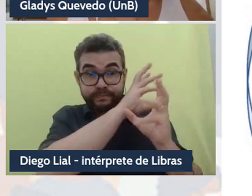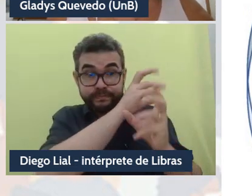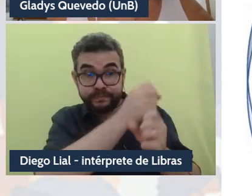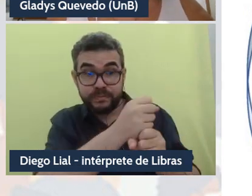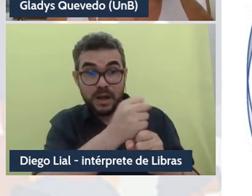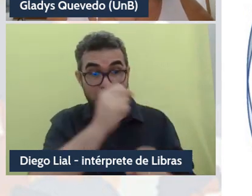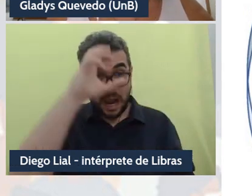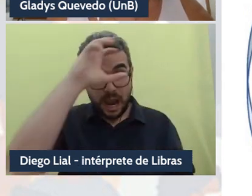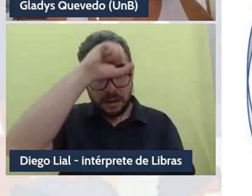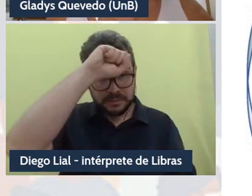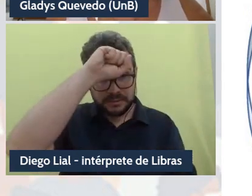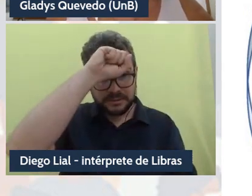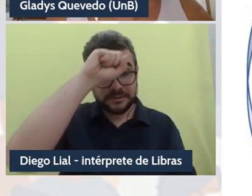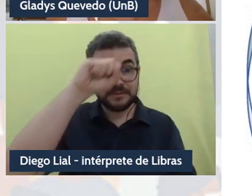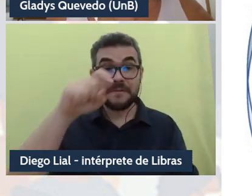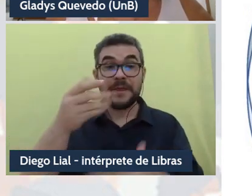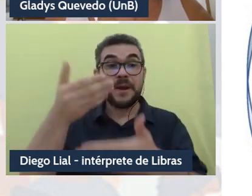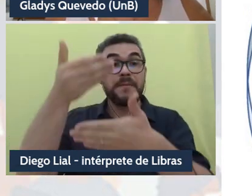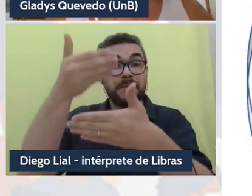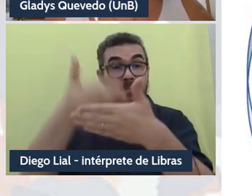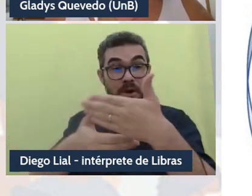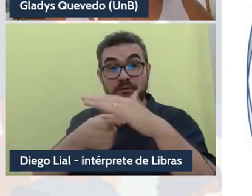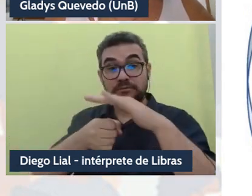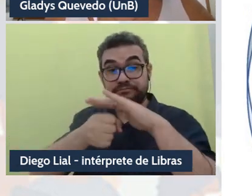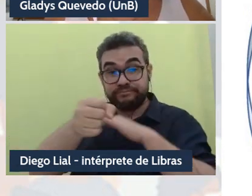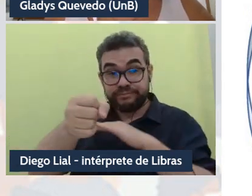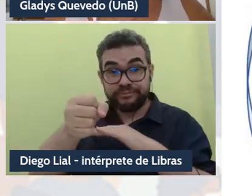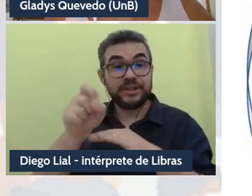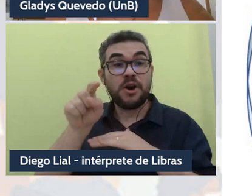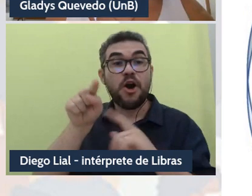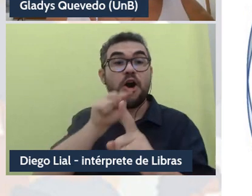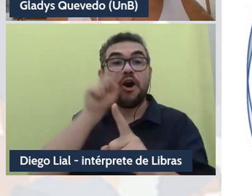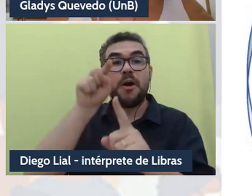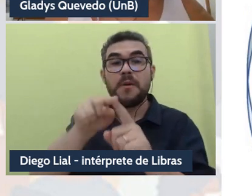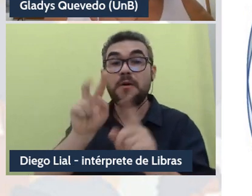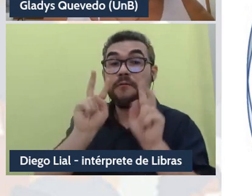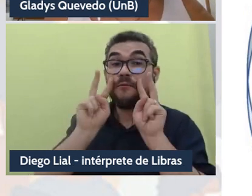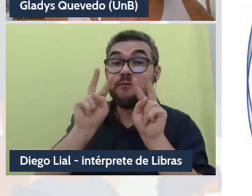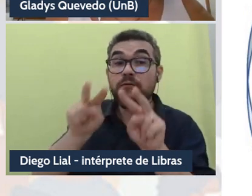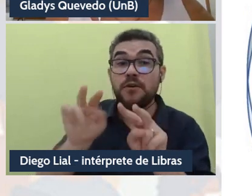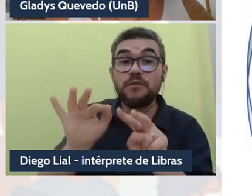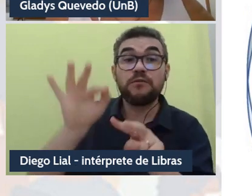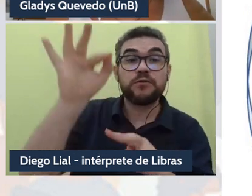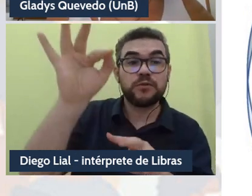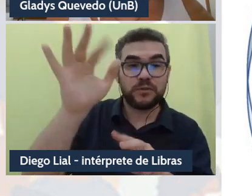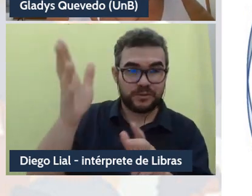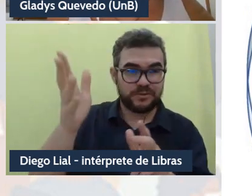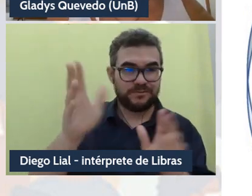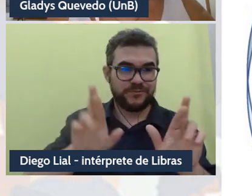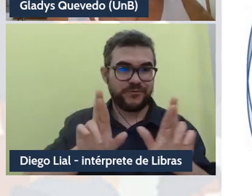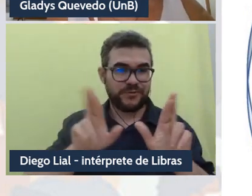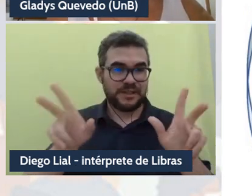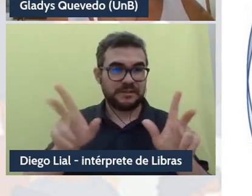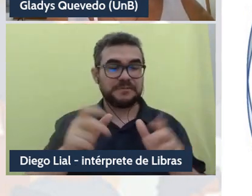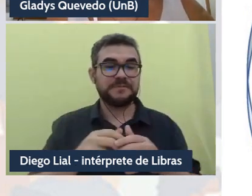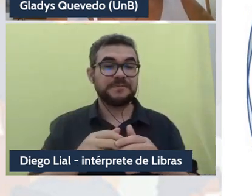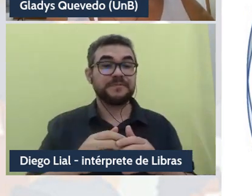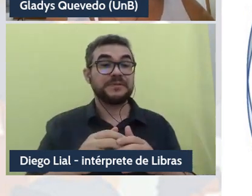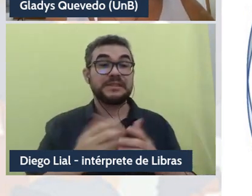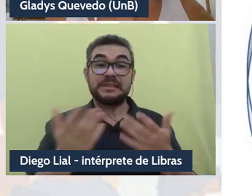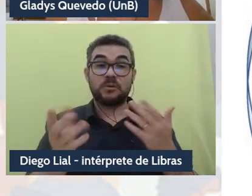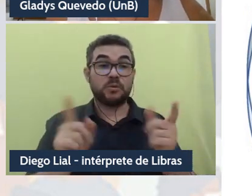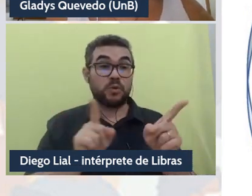DNA da prova, né? Embora tanto o Enem exame de saída quanto o exame Enem de